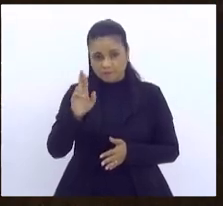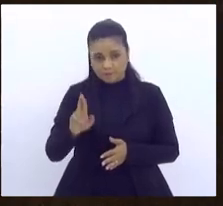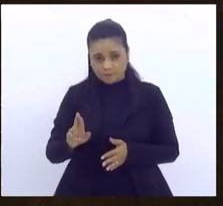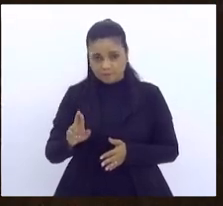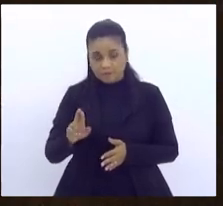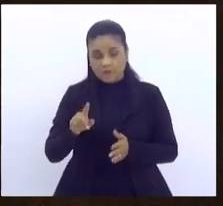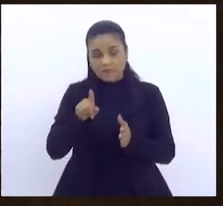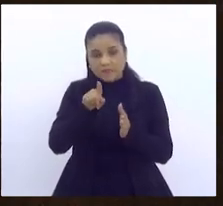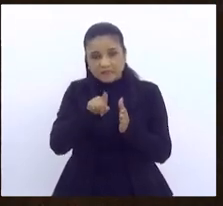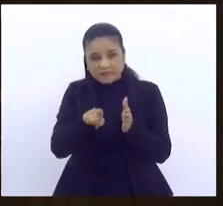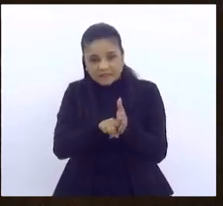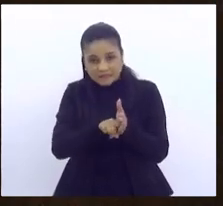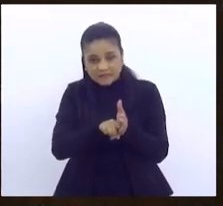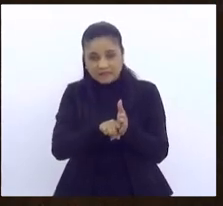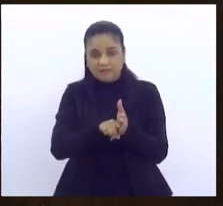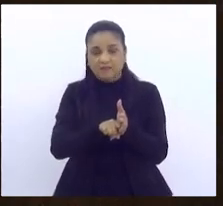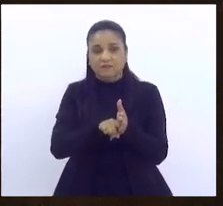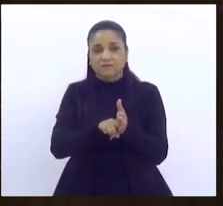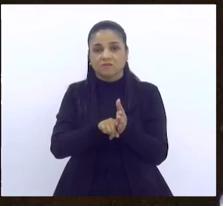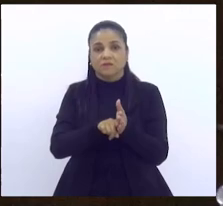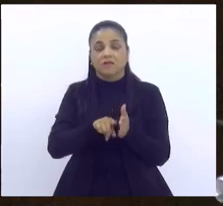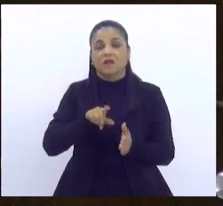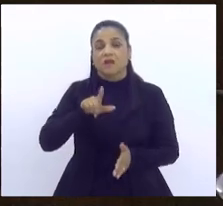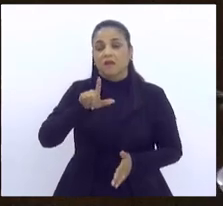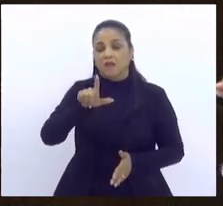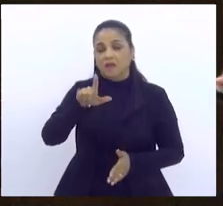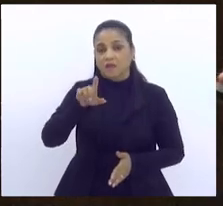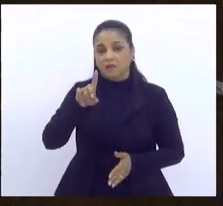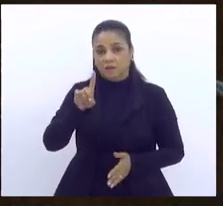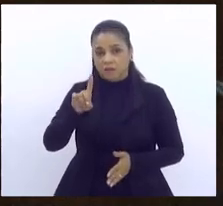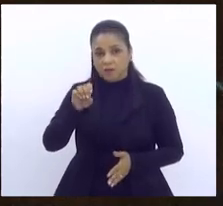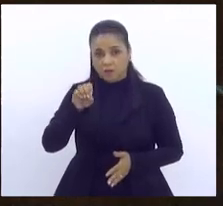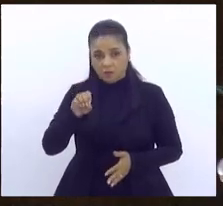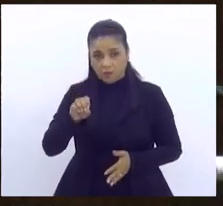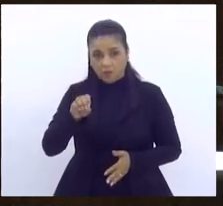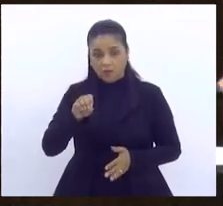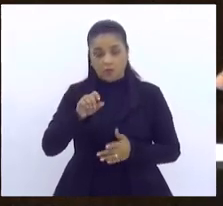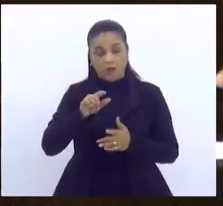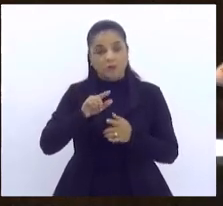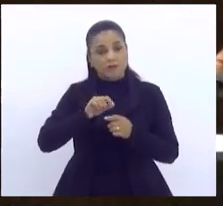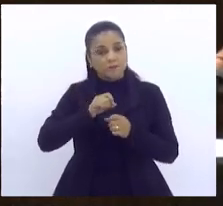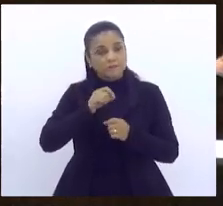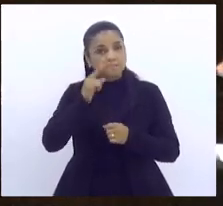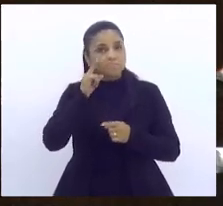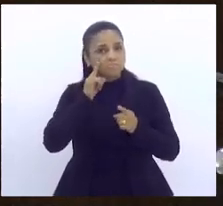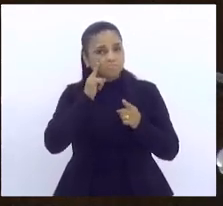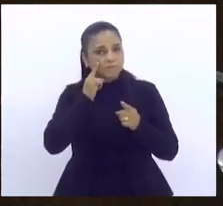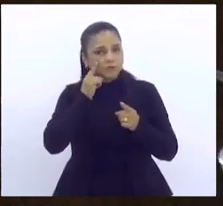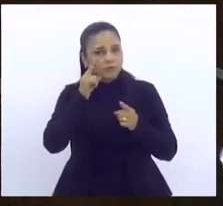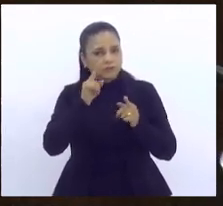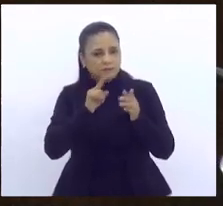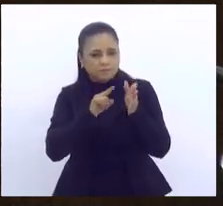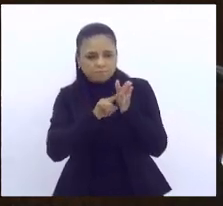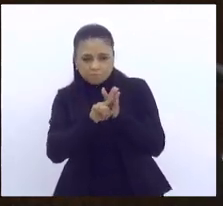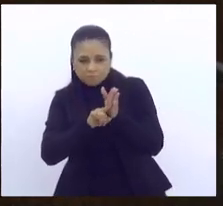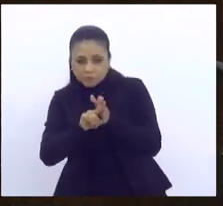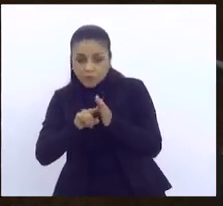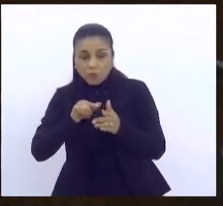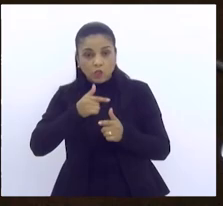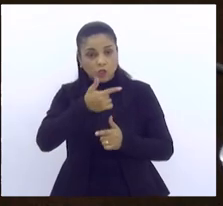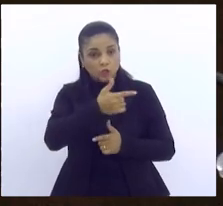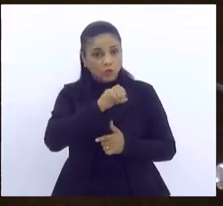Esse déficit estava previsto na LDO para 2026. Então, ele já veio